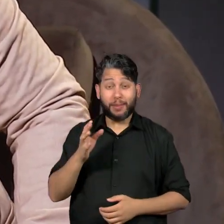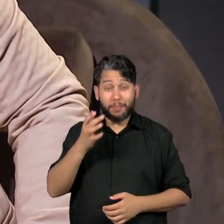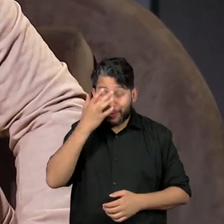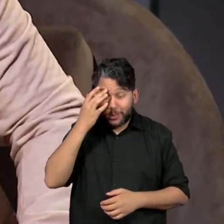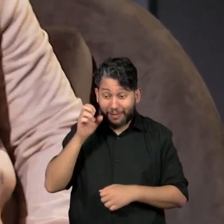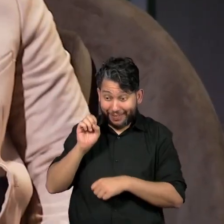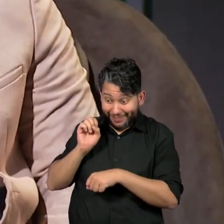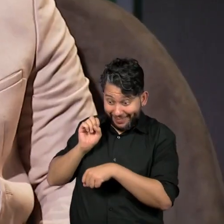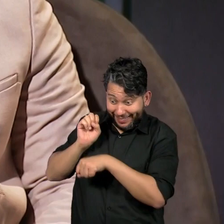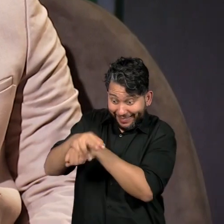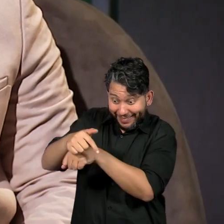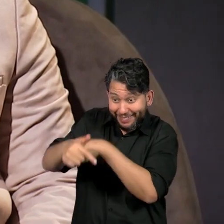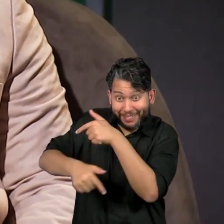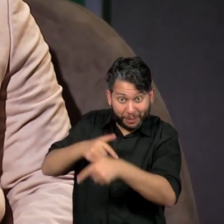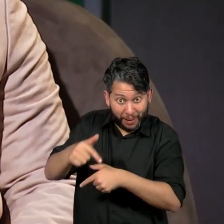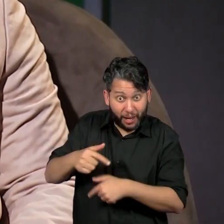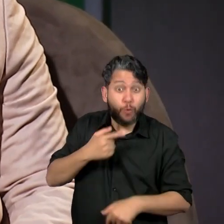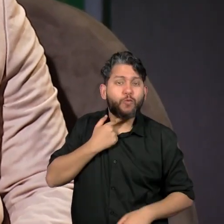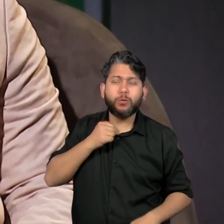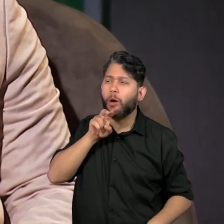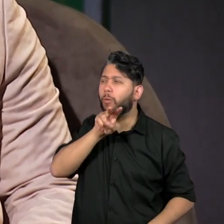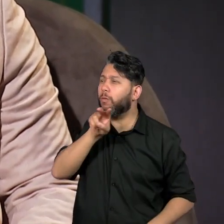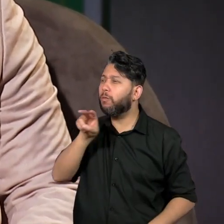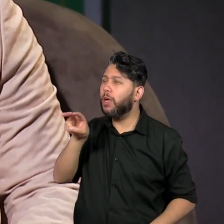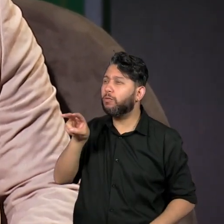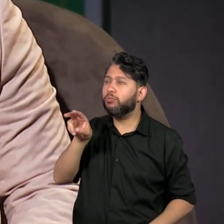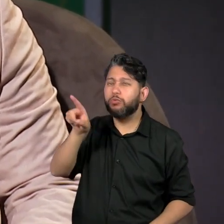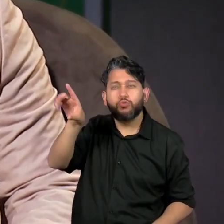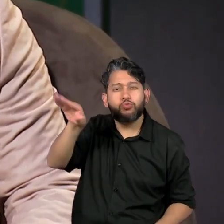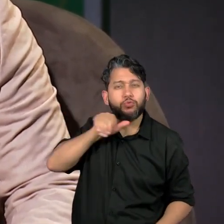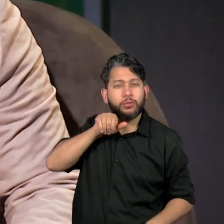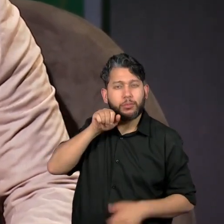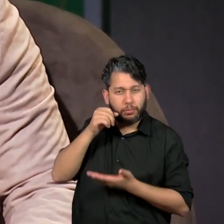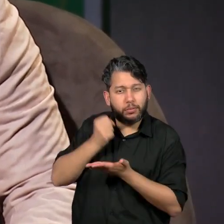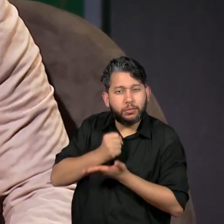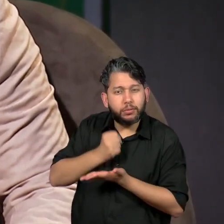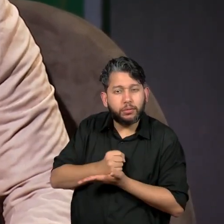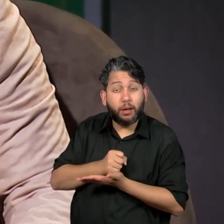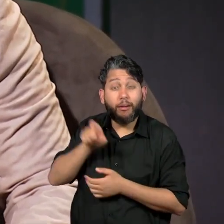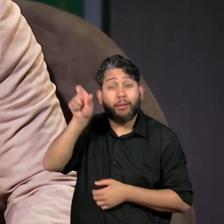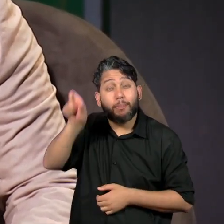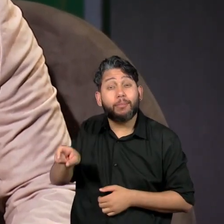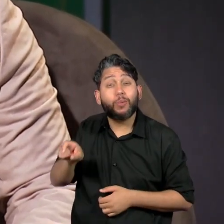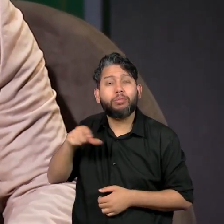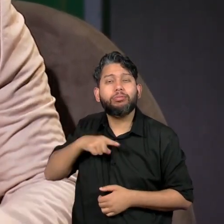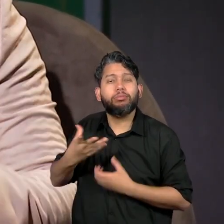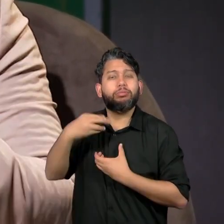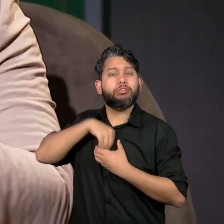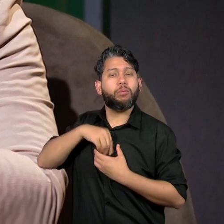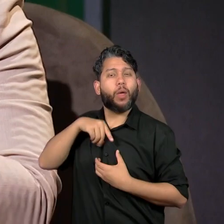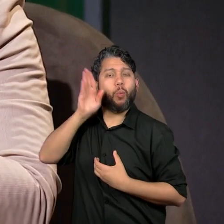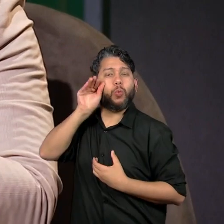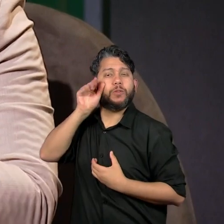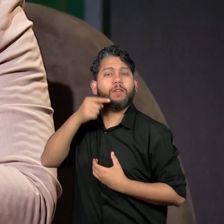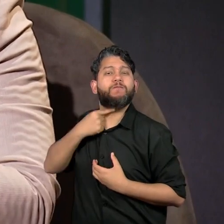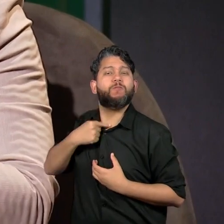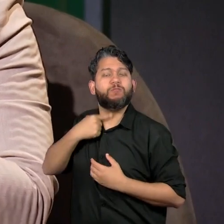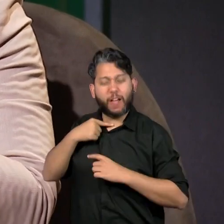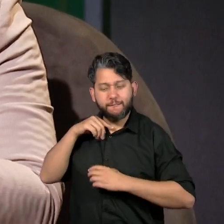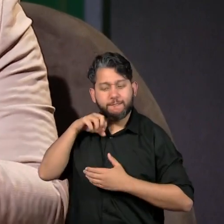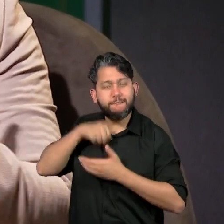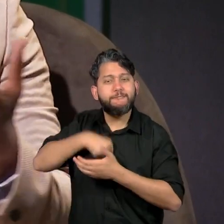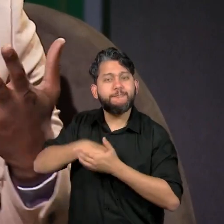que é a curiosidade. Né? Ela foi, ela acreditou, ela tem a vontade. Depois ela teve outra coisa importante